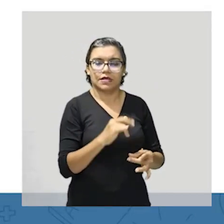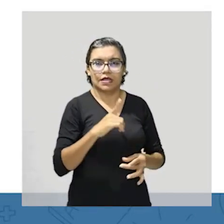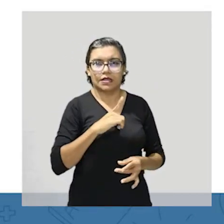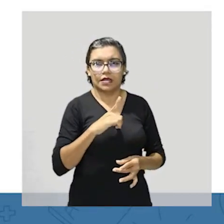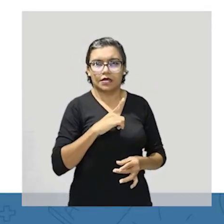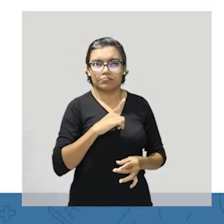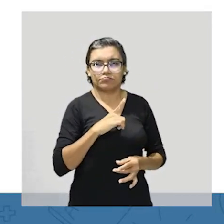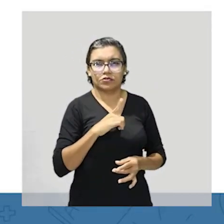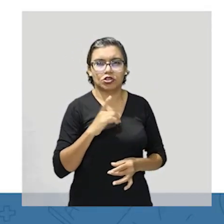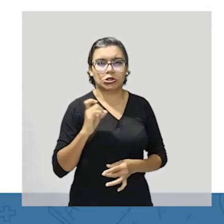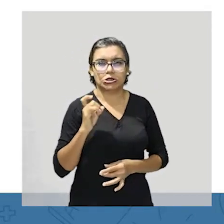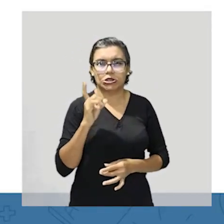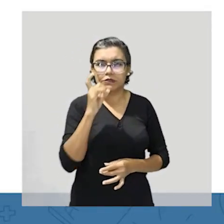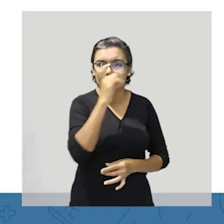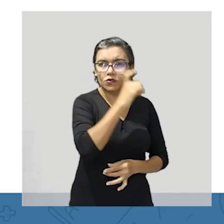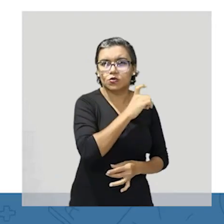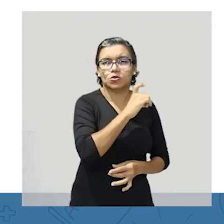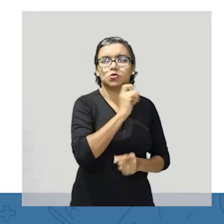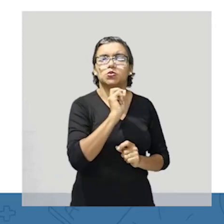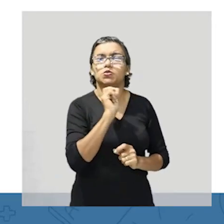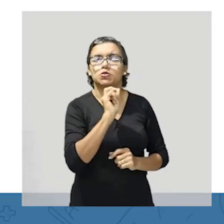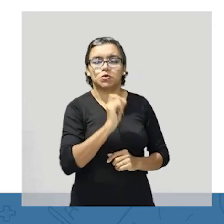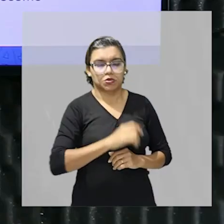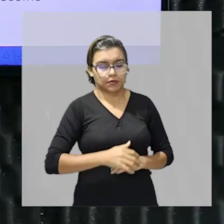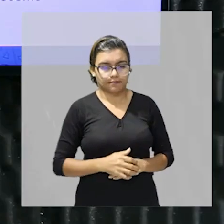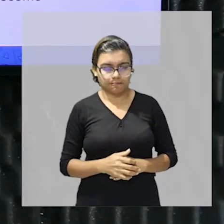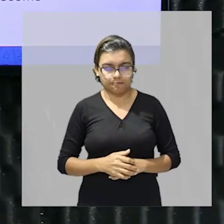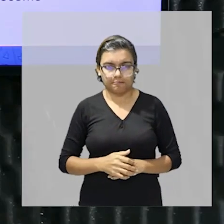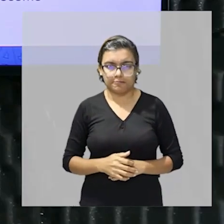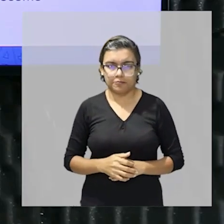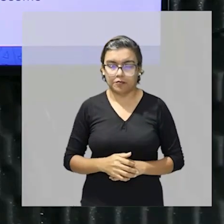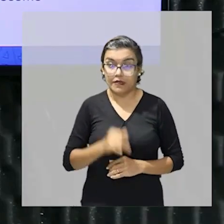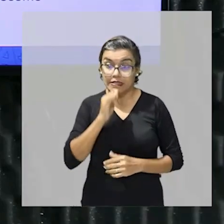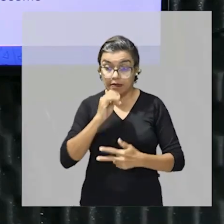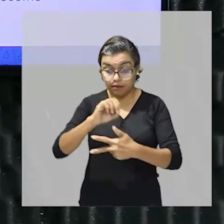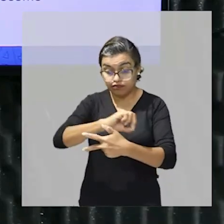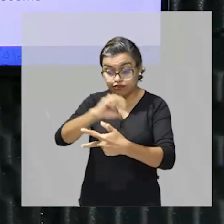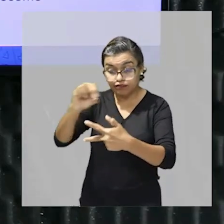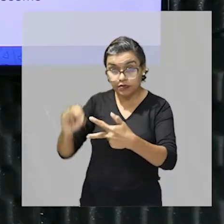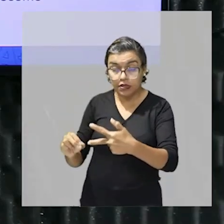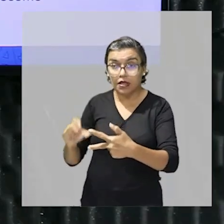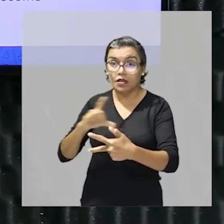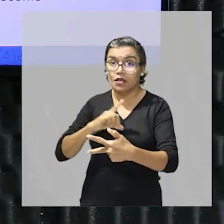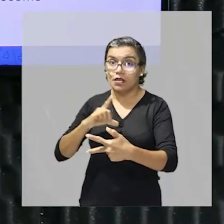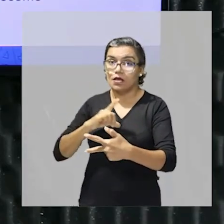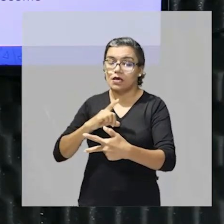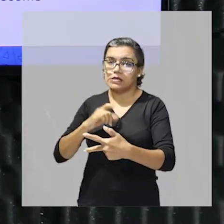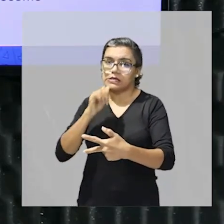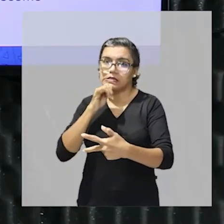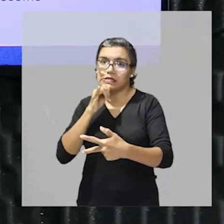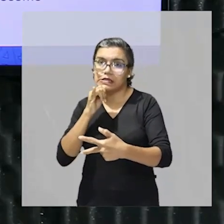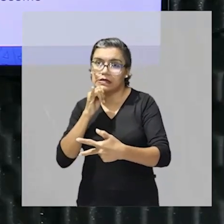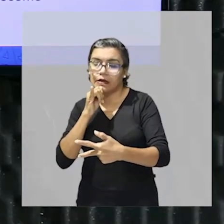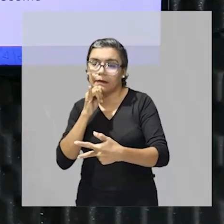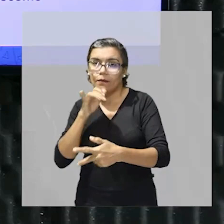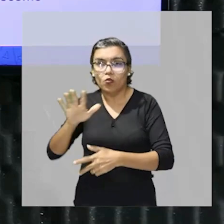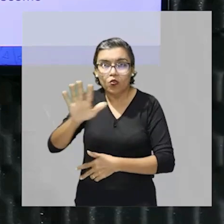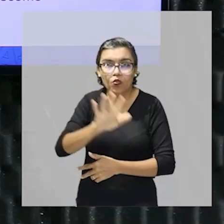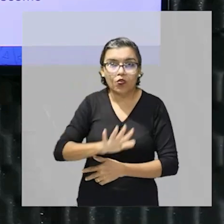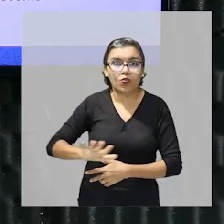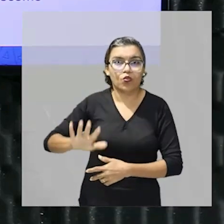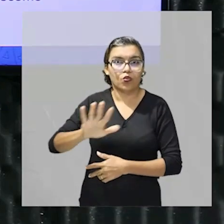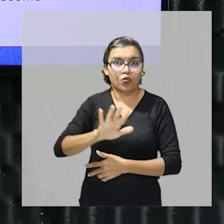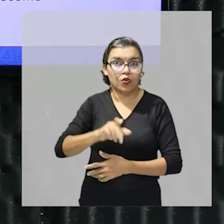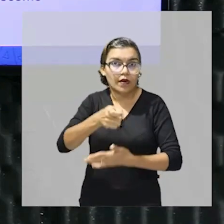Então, o texto, de novo, Enem, interpretação mais global. A gente não vai analisar uma palavra específica, a gente vai olhar o